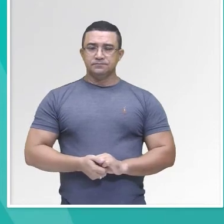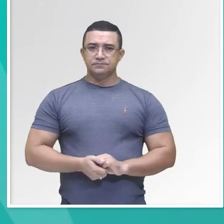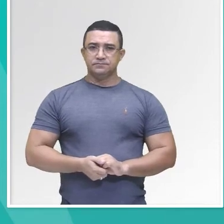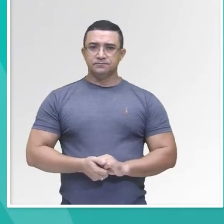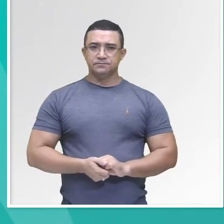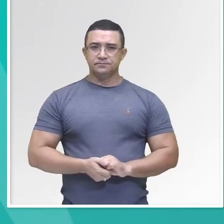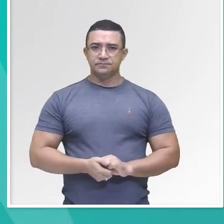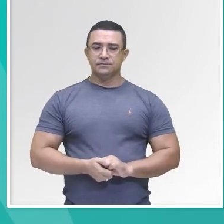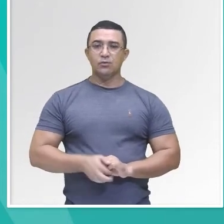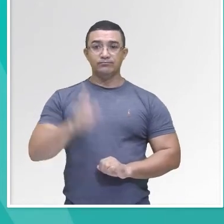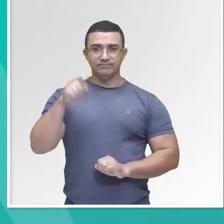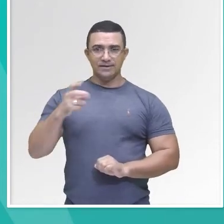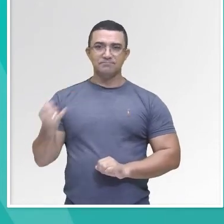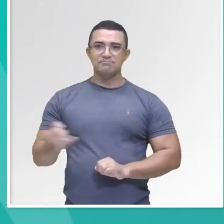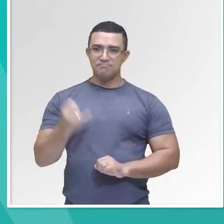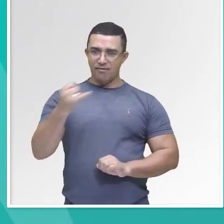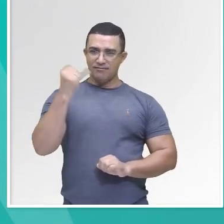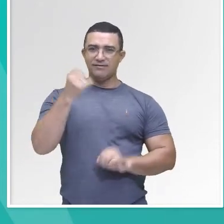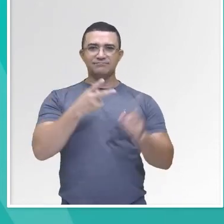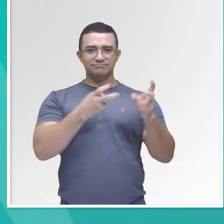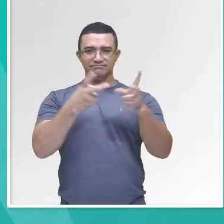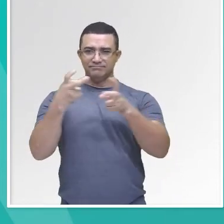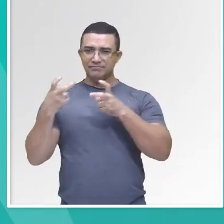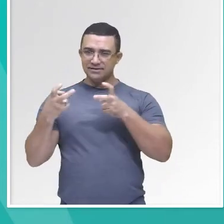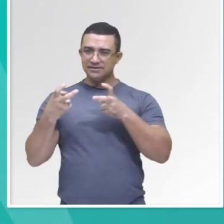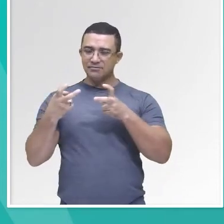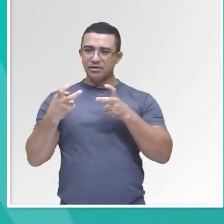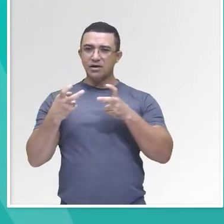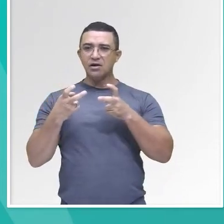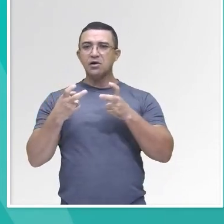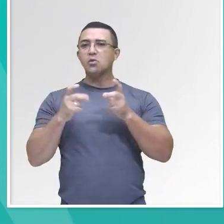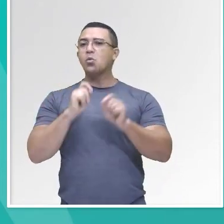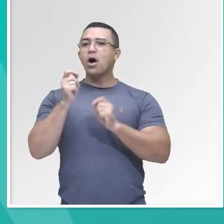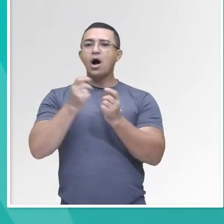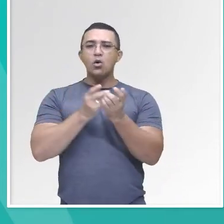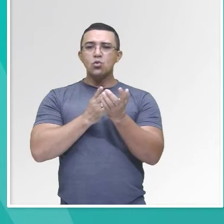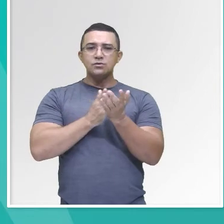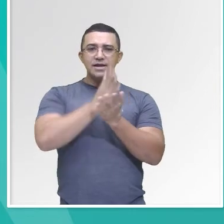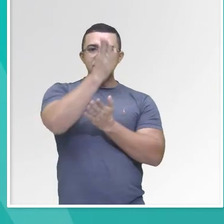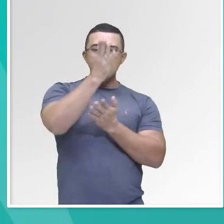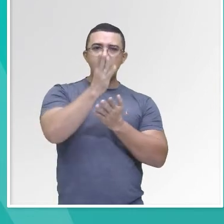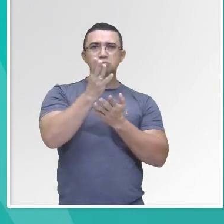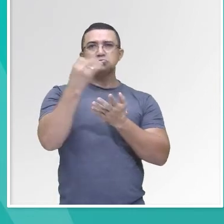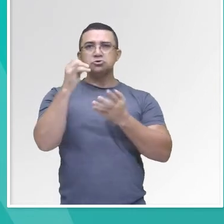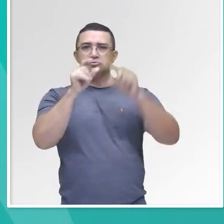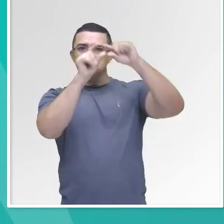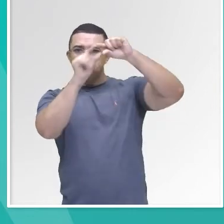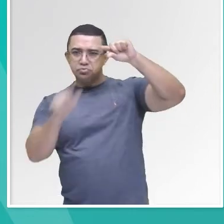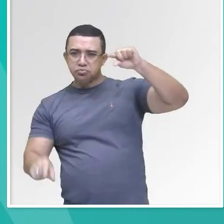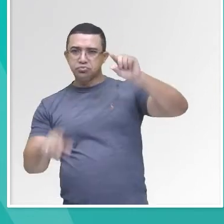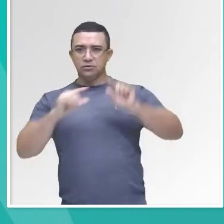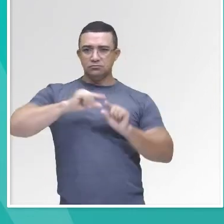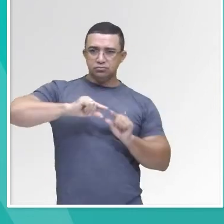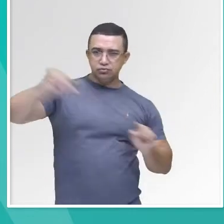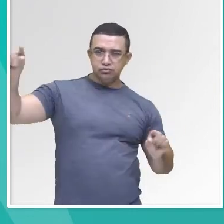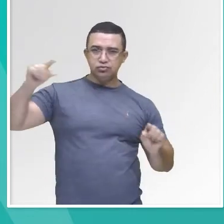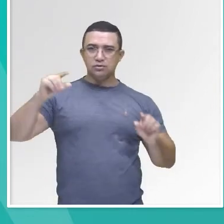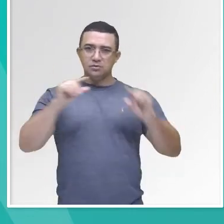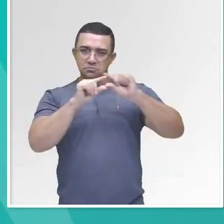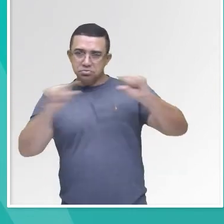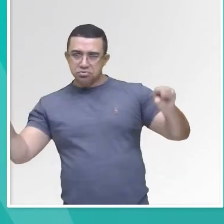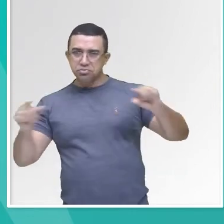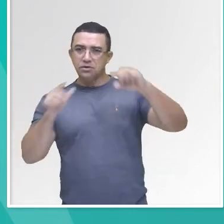vocês que era importante perceber aí as direções, horizontal, vertical e diagonal.